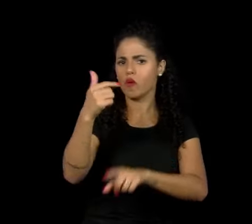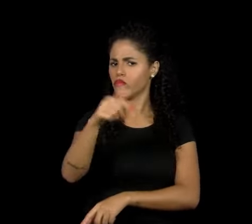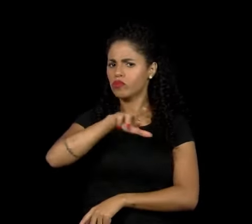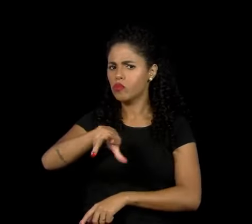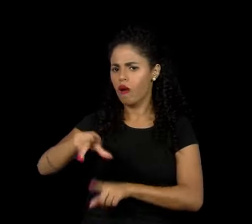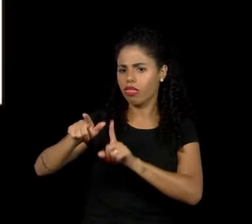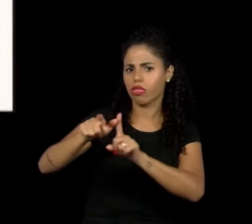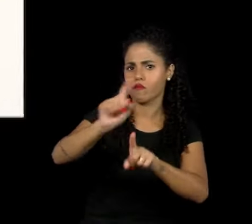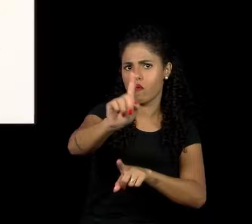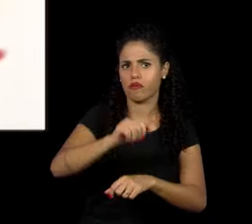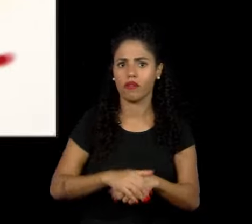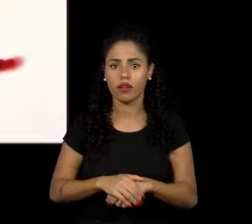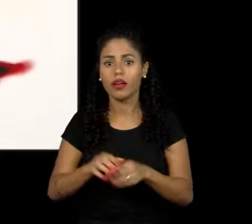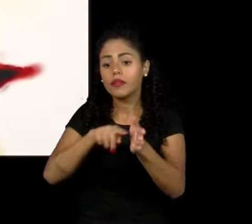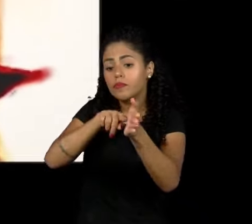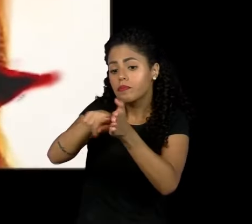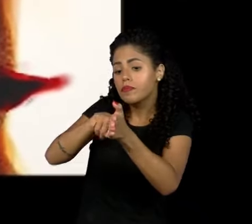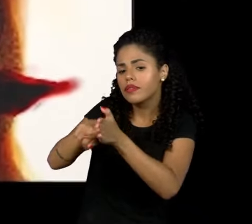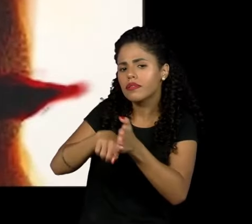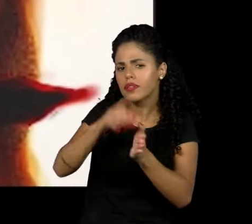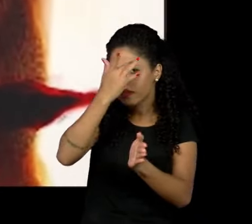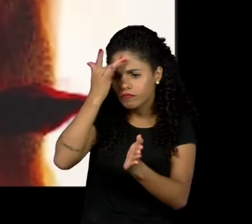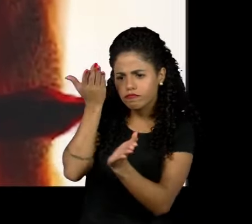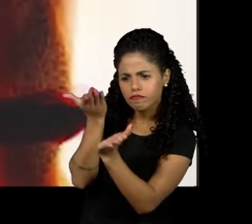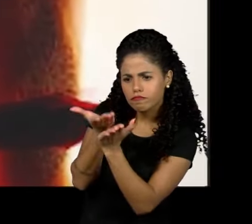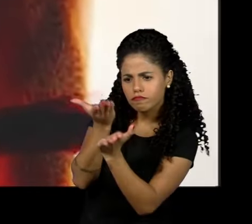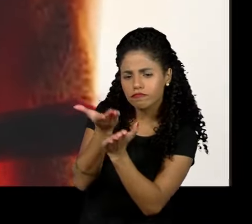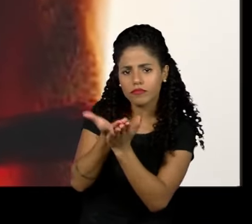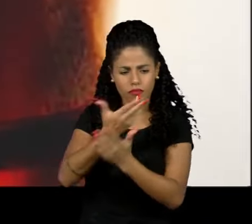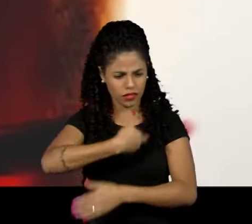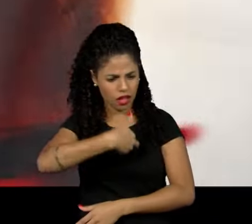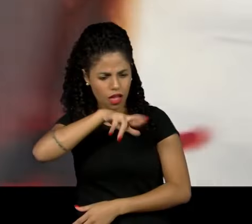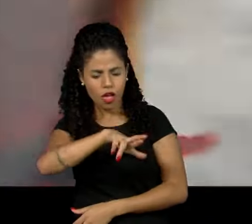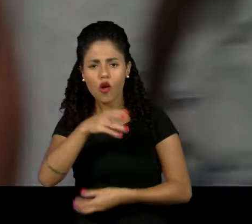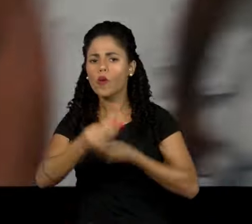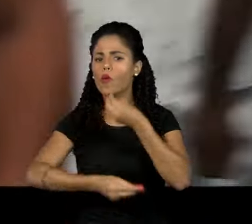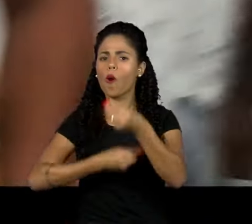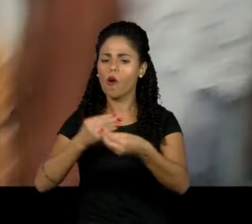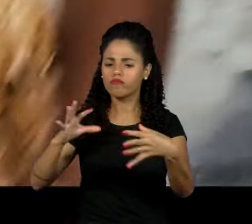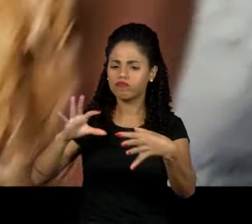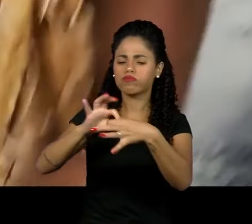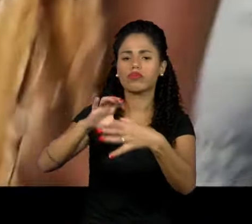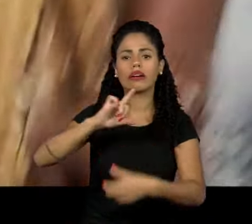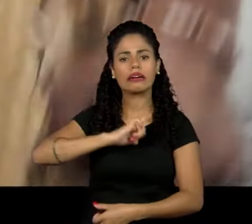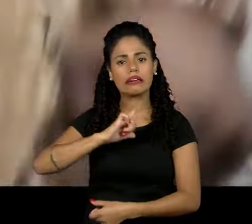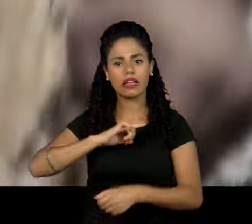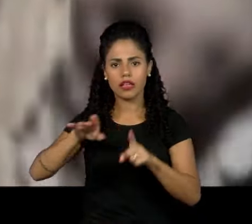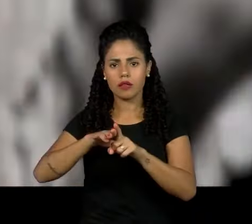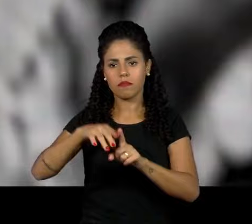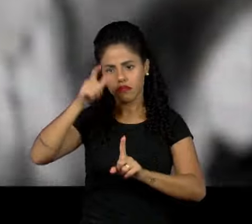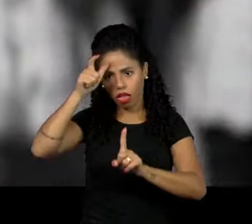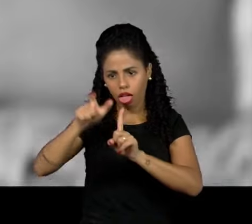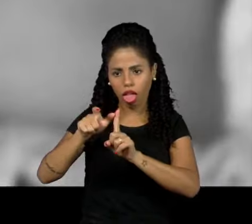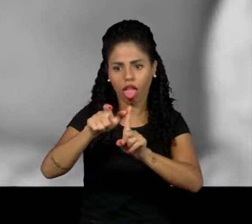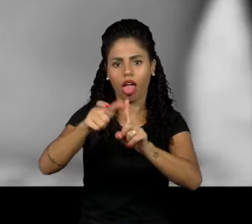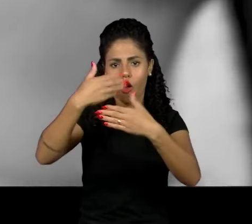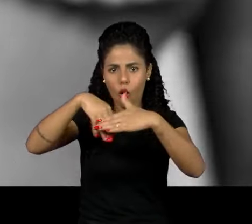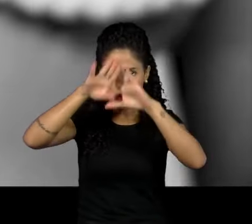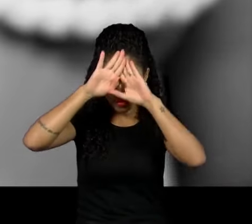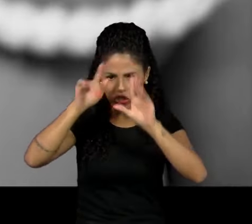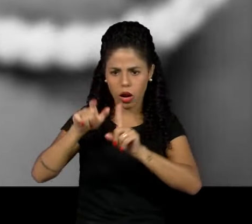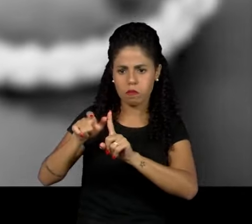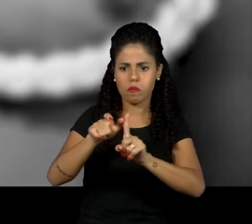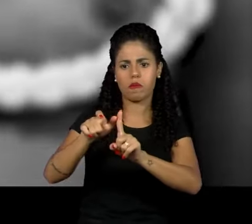pesquisas realizadas por estudiosos, o racismo está diretamente ligado à demonização do orixá Exu. Uma